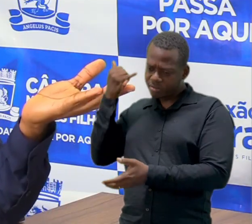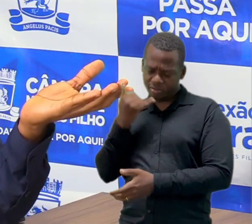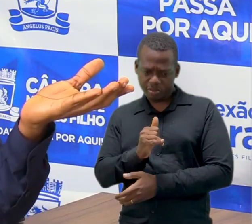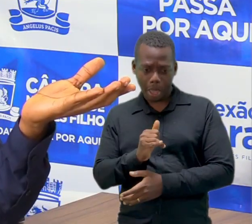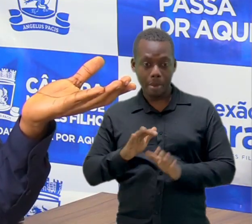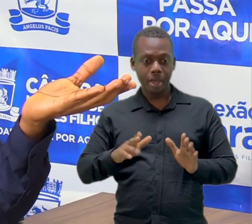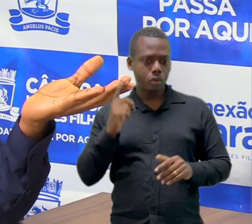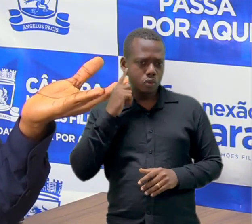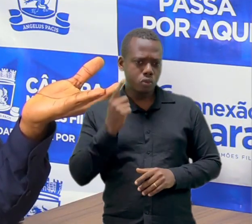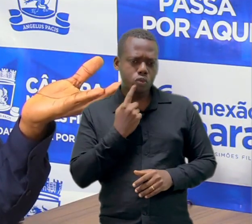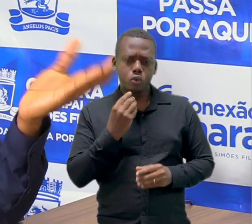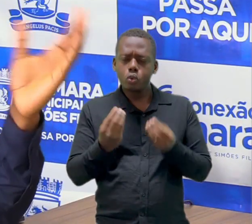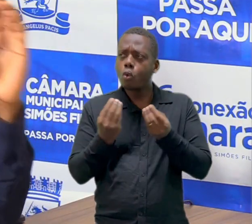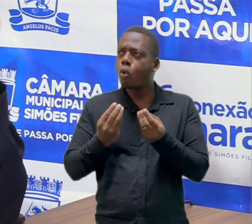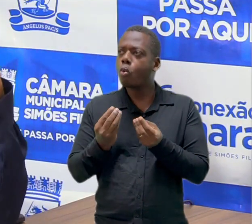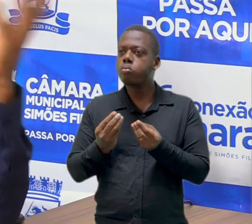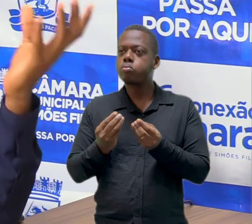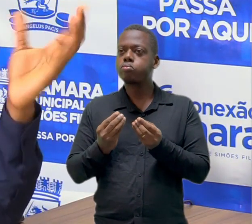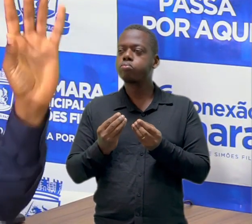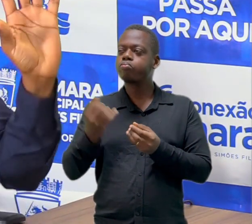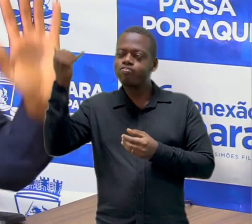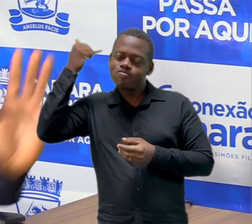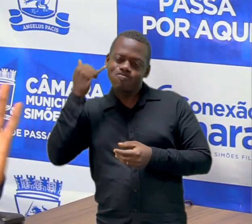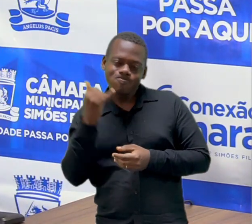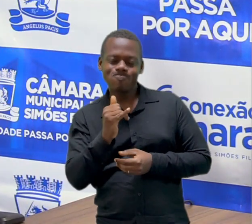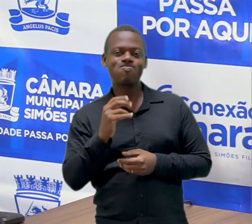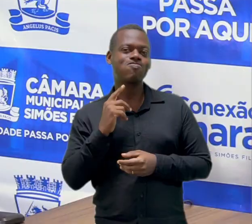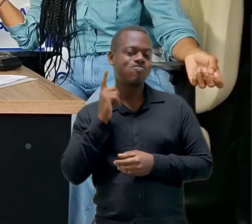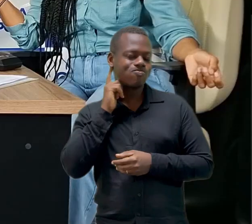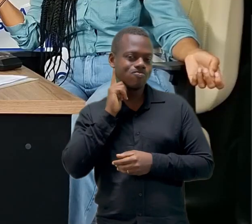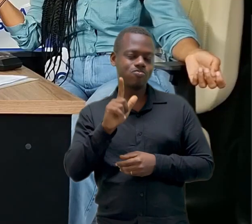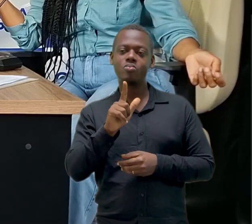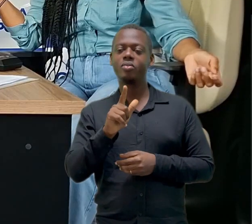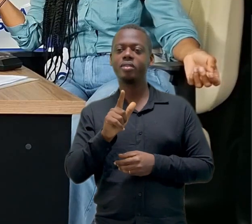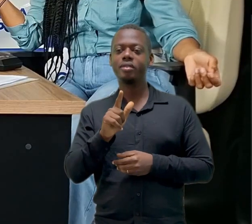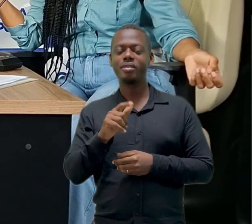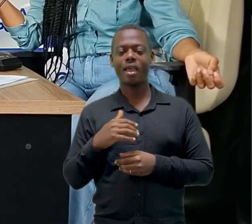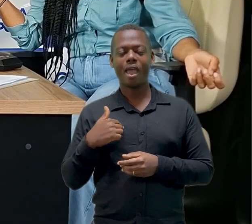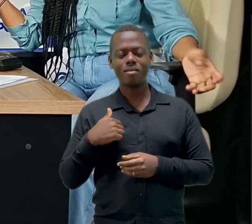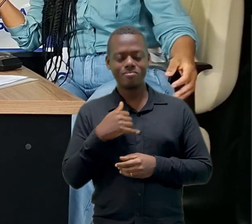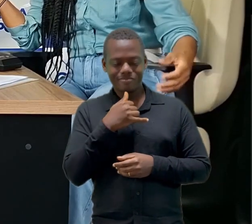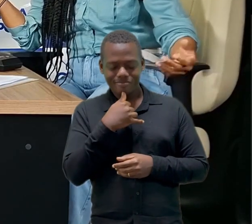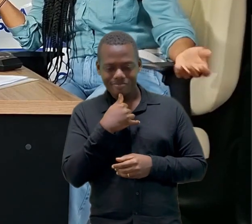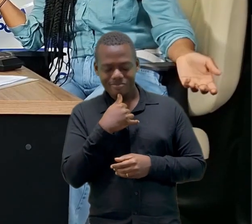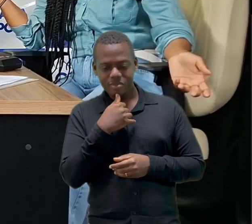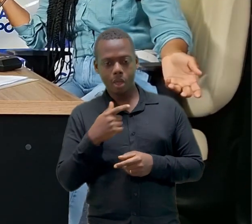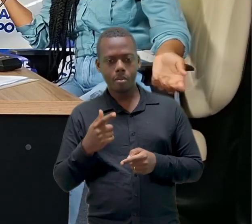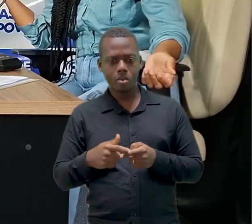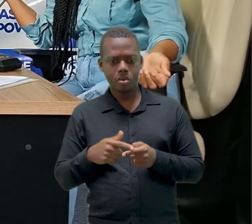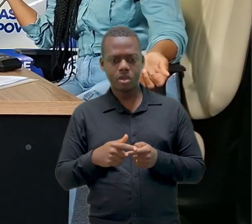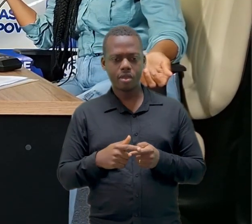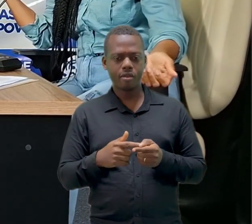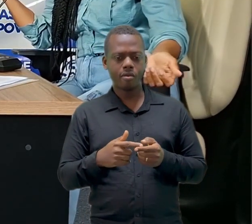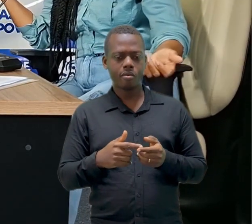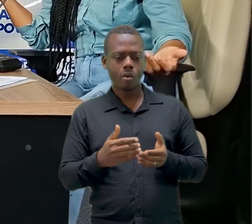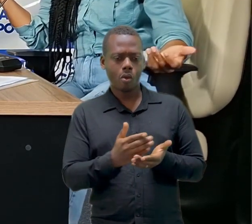como reproduzir. Não tem. A questão da audição. Aí então, chega a me dar uma tristezinha na alma, porque sim, Há muitos surdos, eles